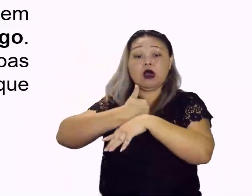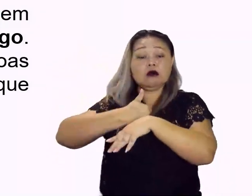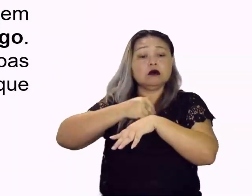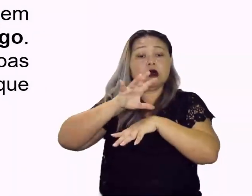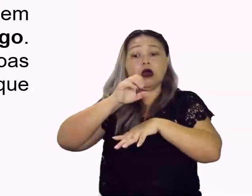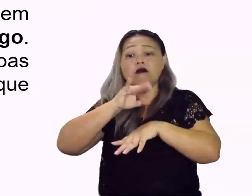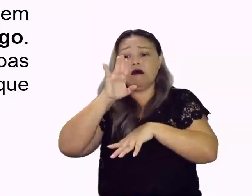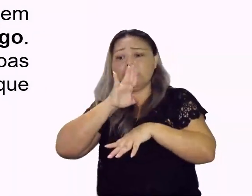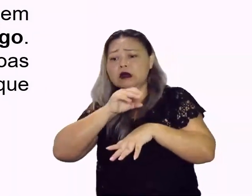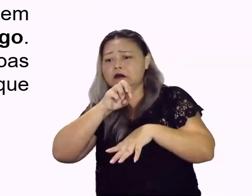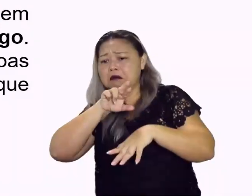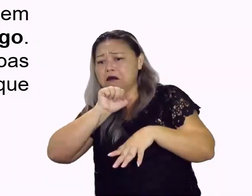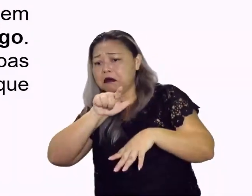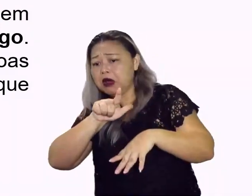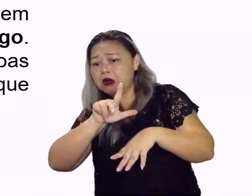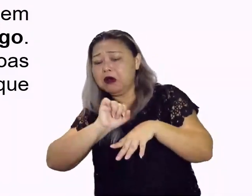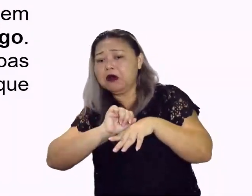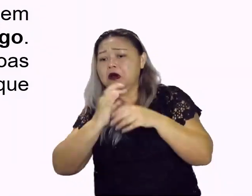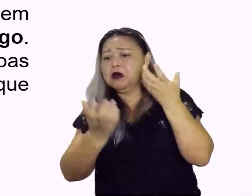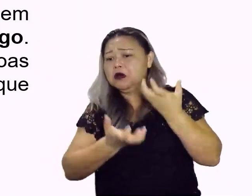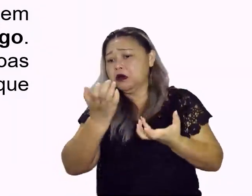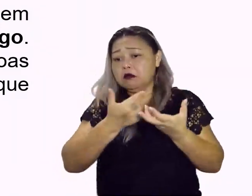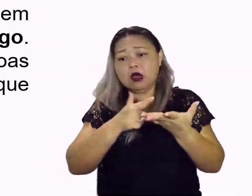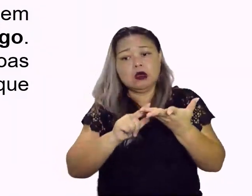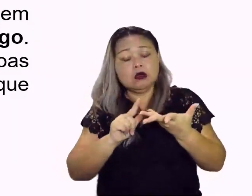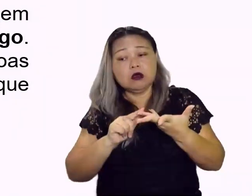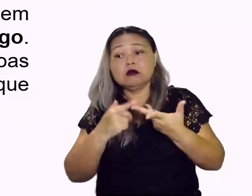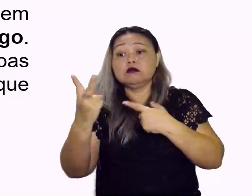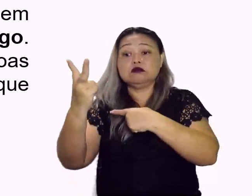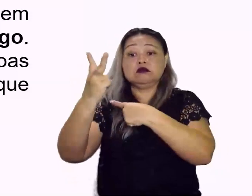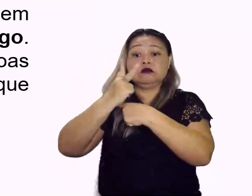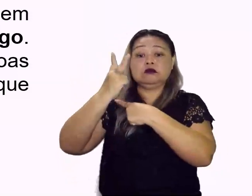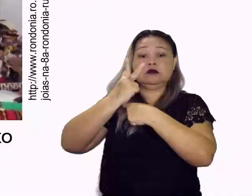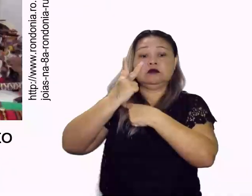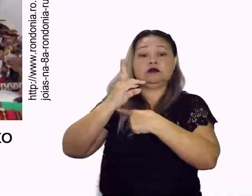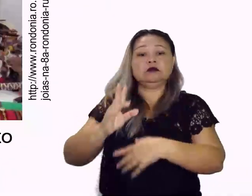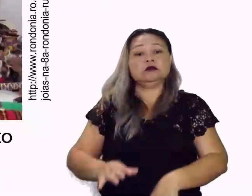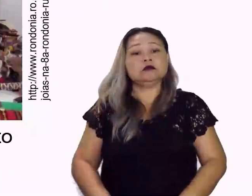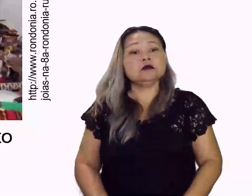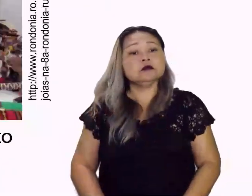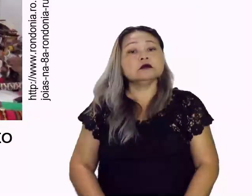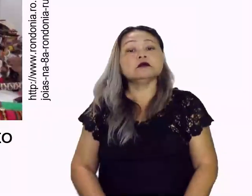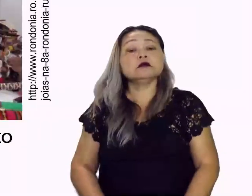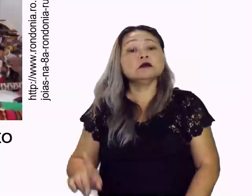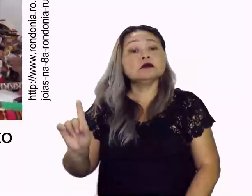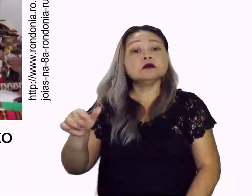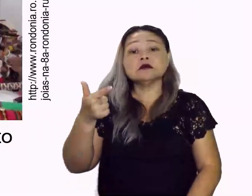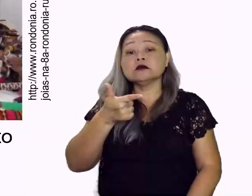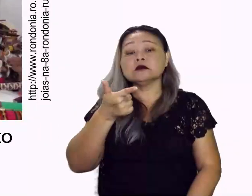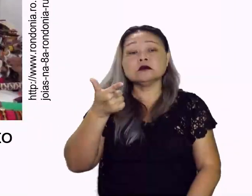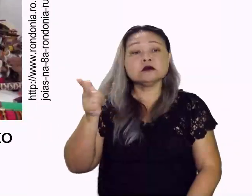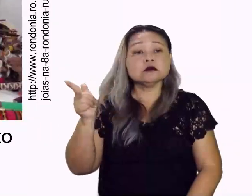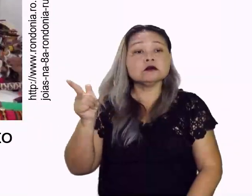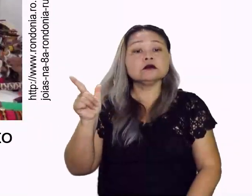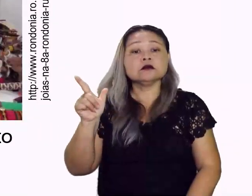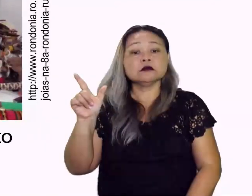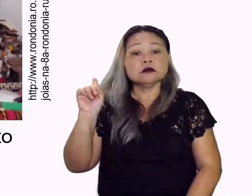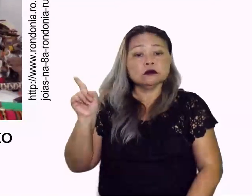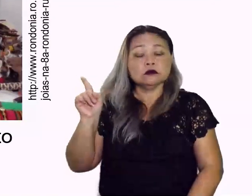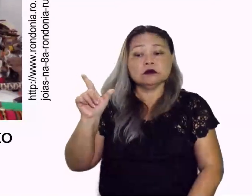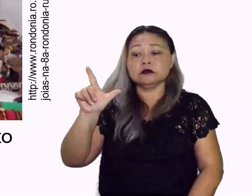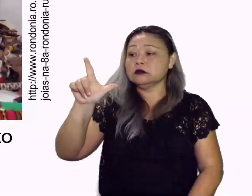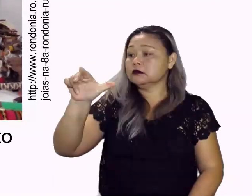floresta fazer mal, queimar e etc., ele o protege. Próximo. Gente,